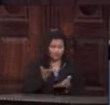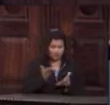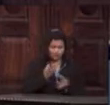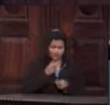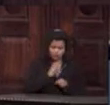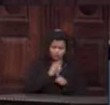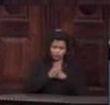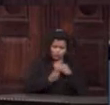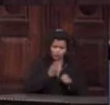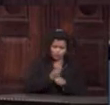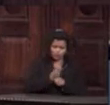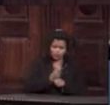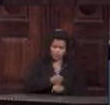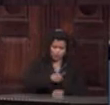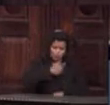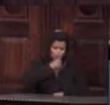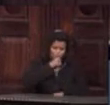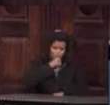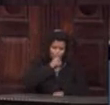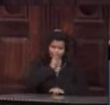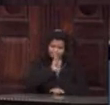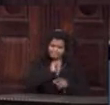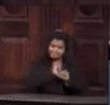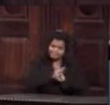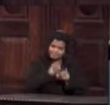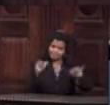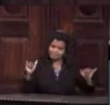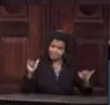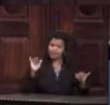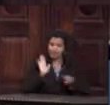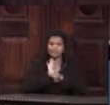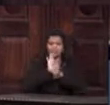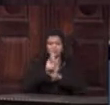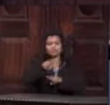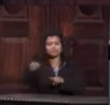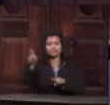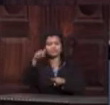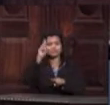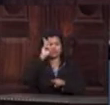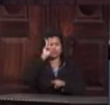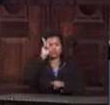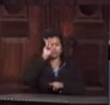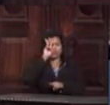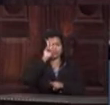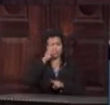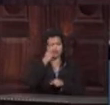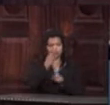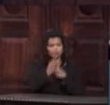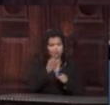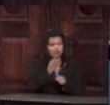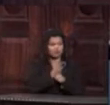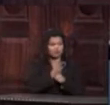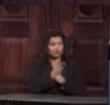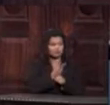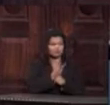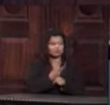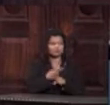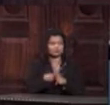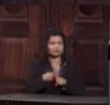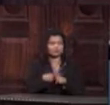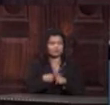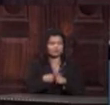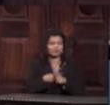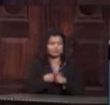data esta trágica data para a ordem democrática brasileira para o nosso ainda frágil